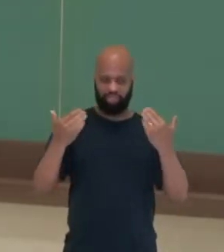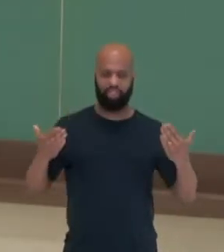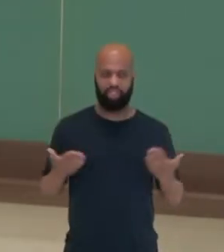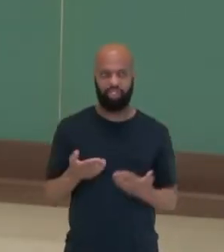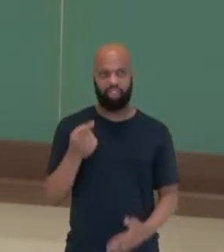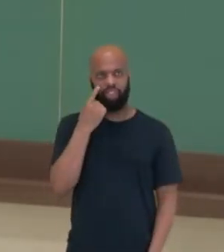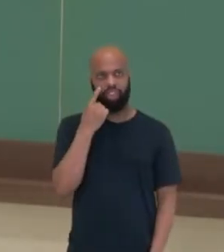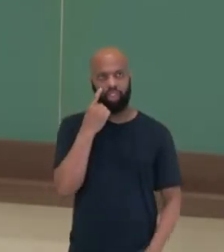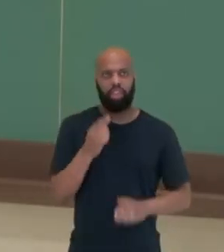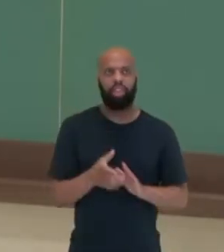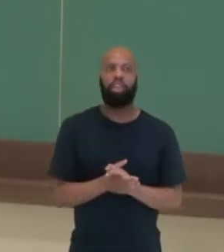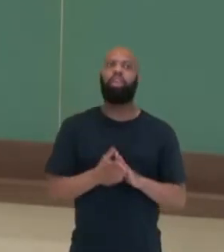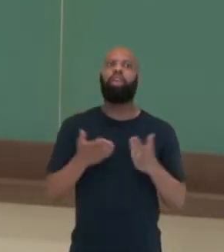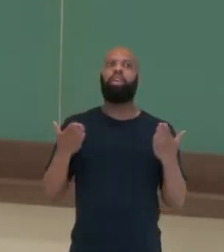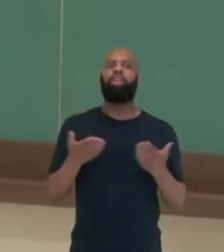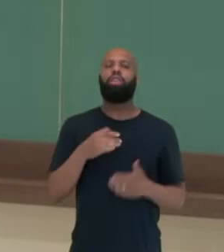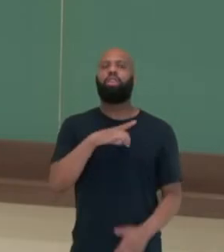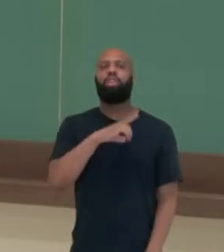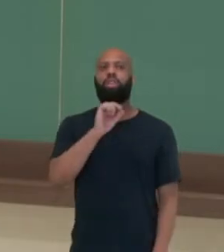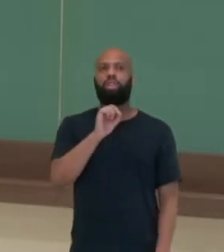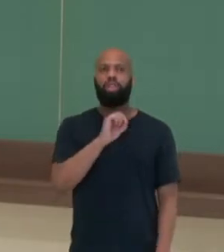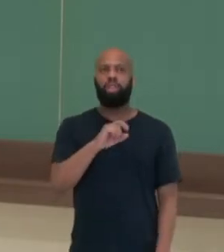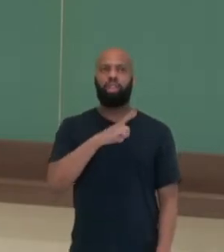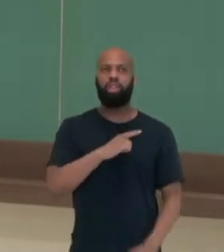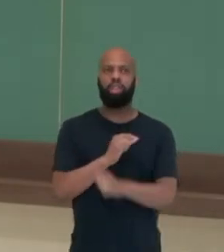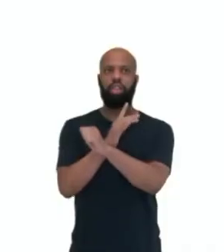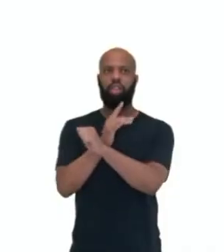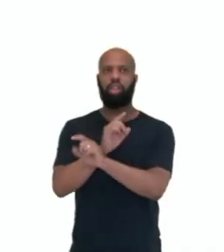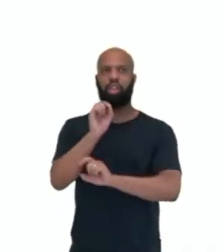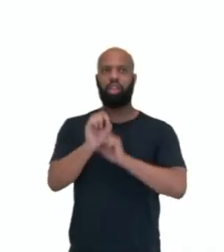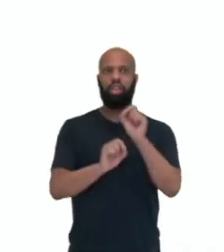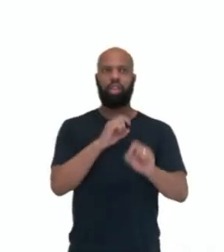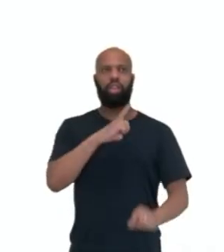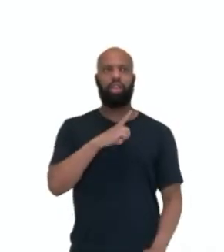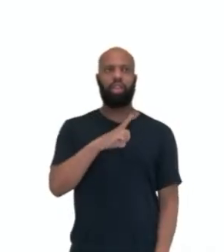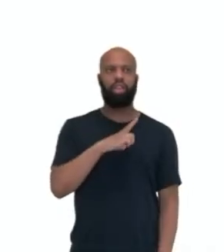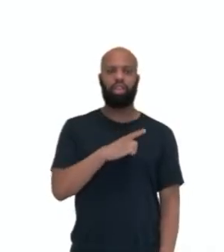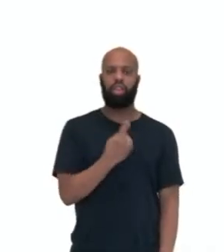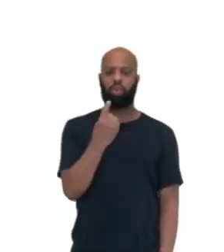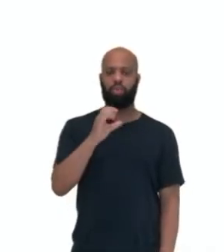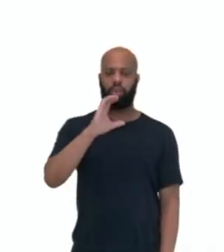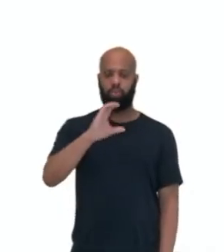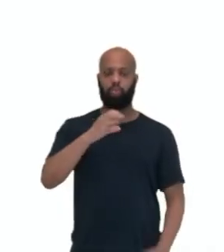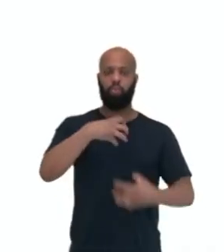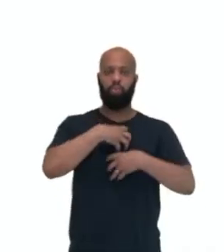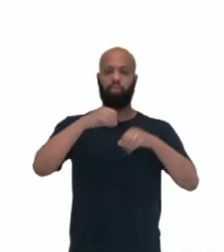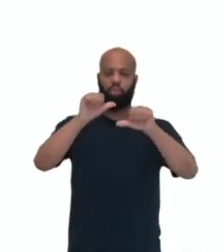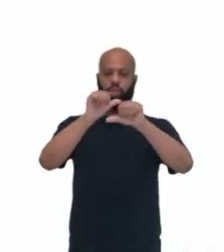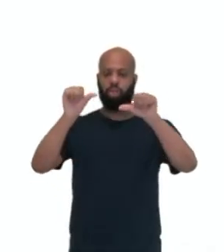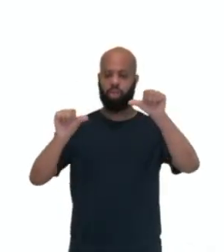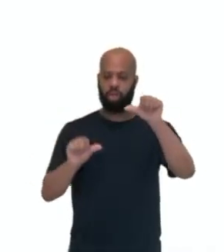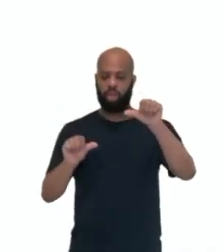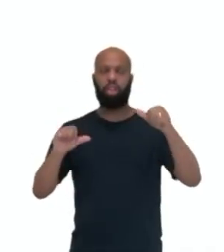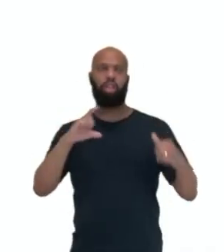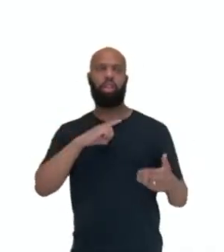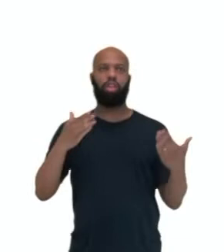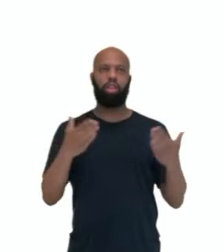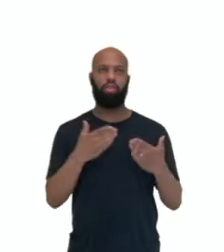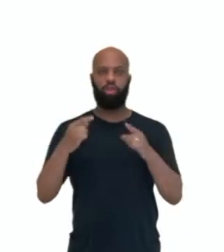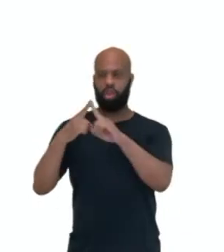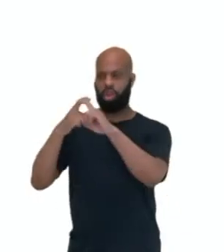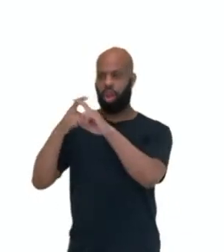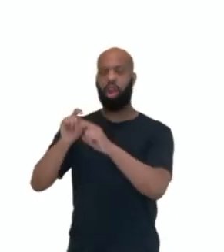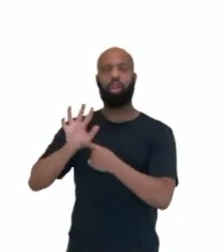comigo, olha. Então, nós temos aqui no ácido lático um carbono assimétrico, aqui assinalado por esse